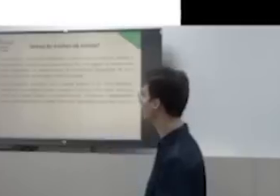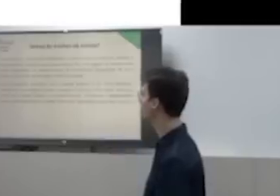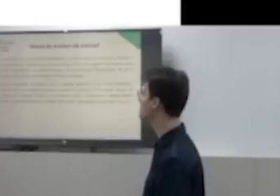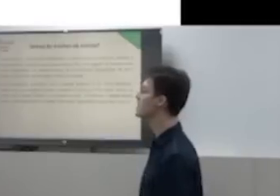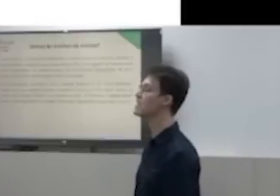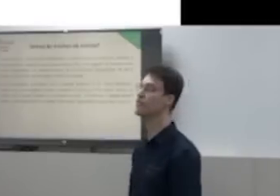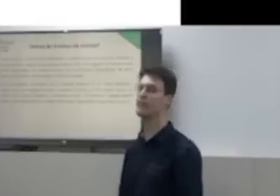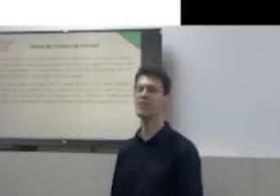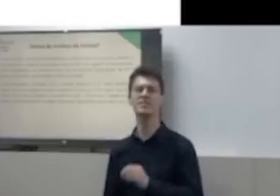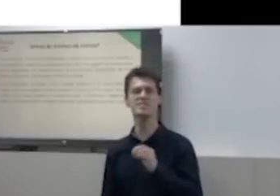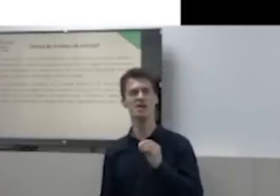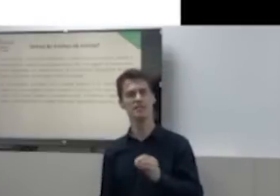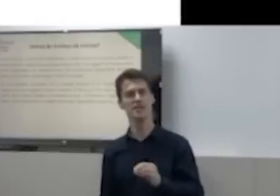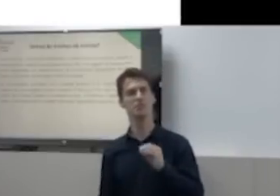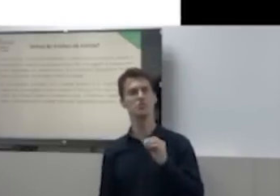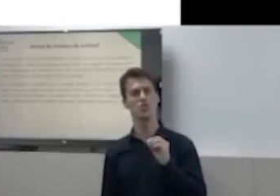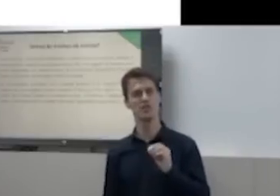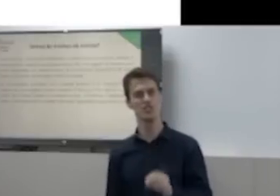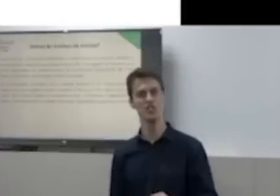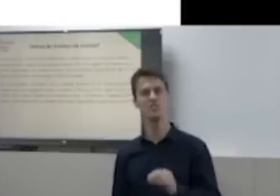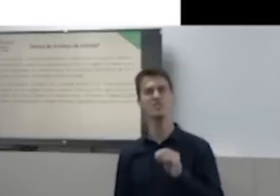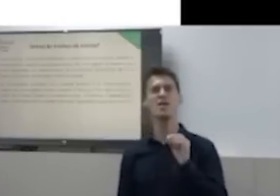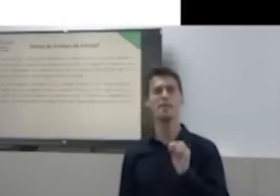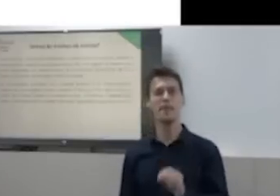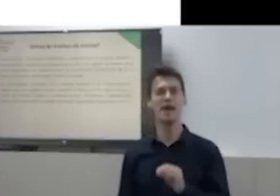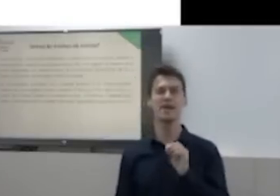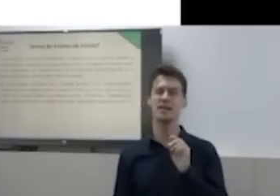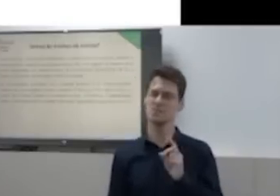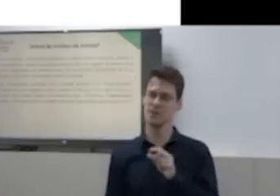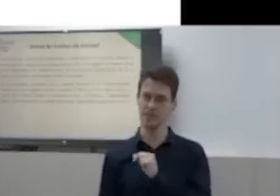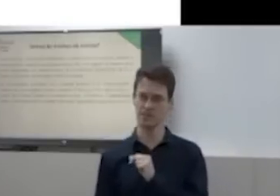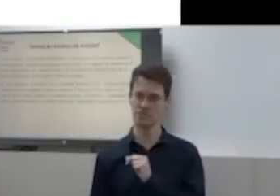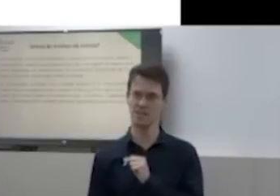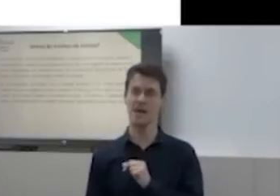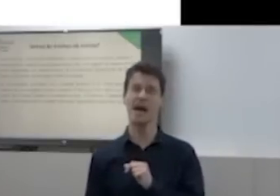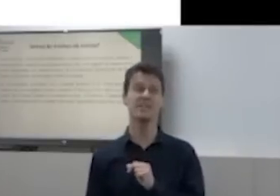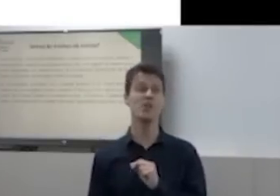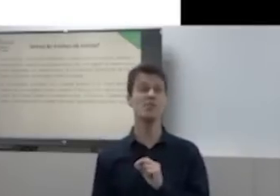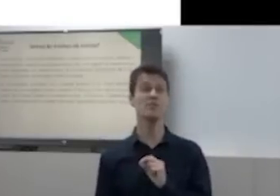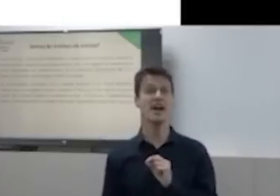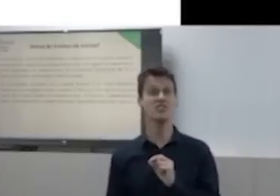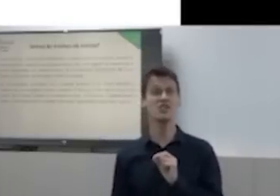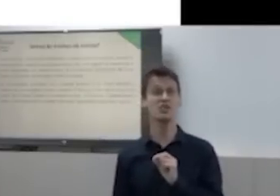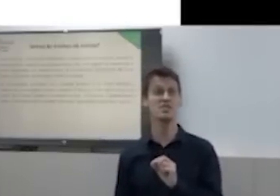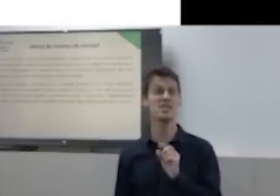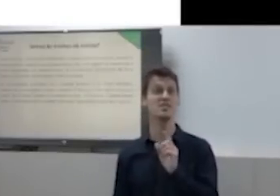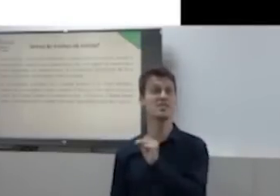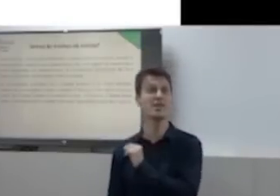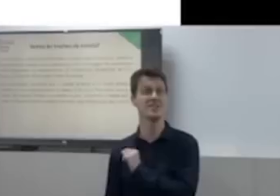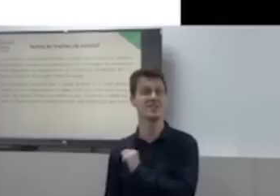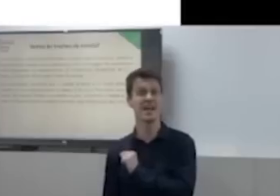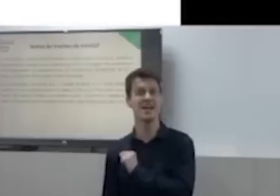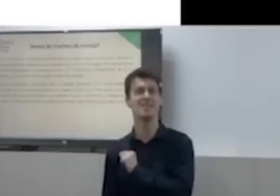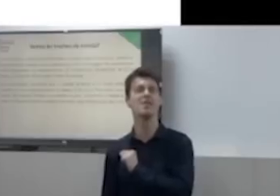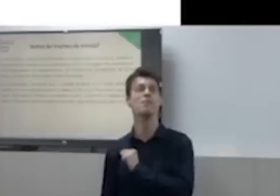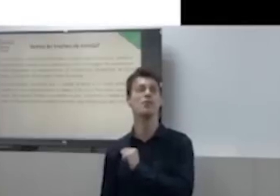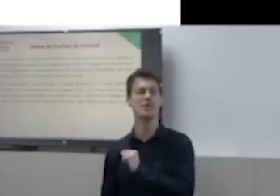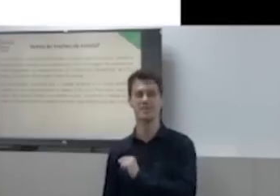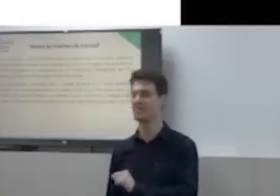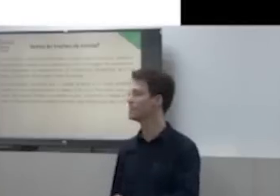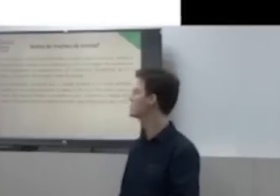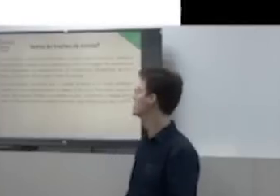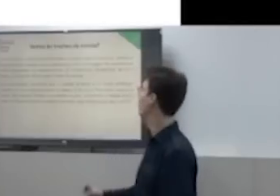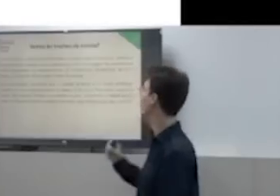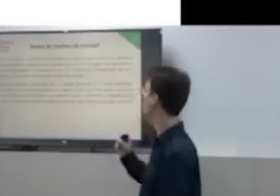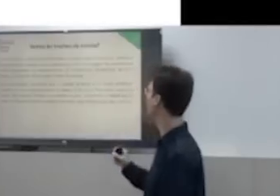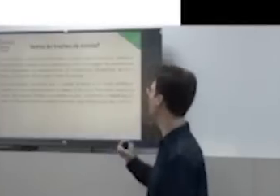encontros, eventos e financiamentos coletivos para experimentos. Até uma viagem de cruzeiro está organizada